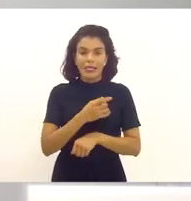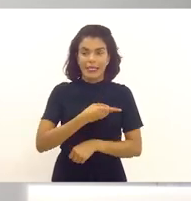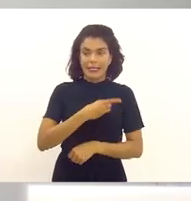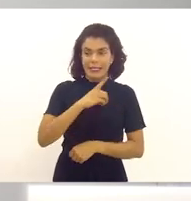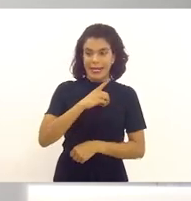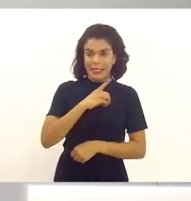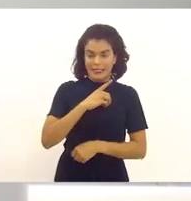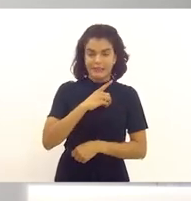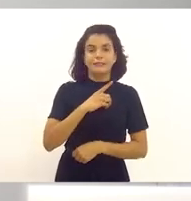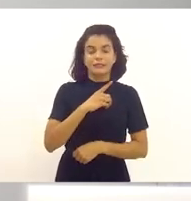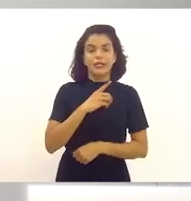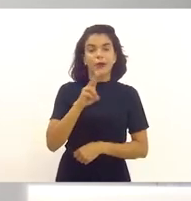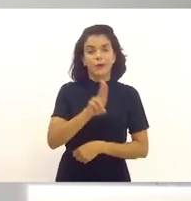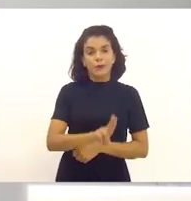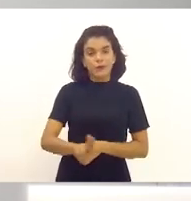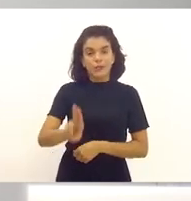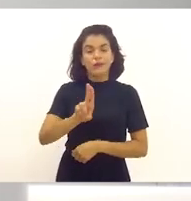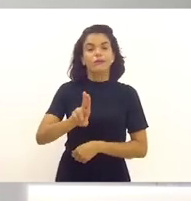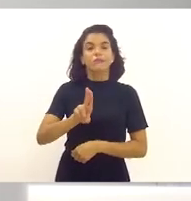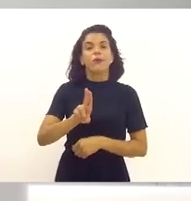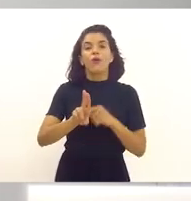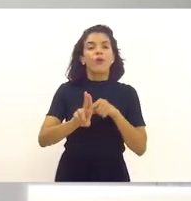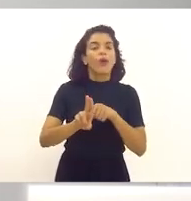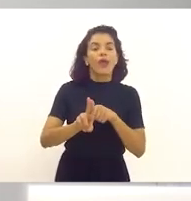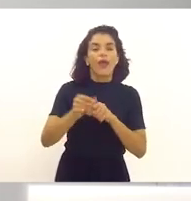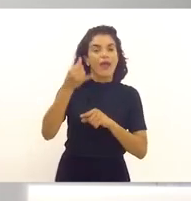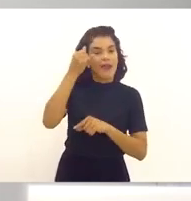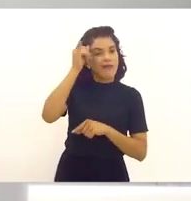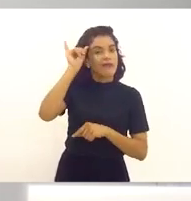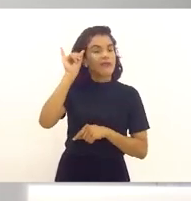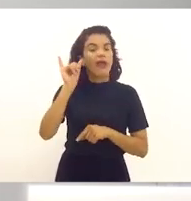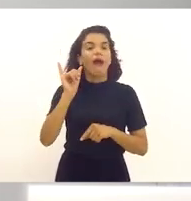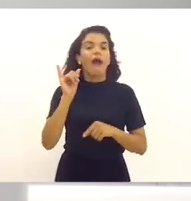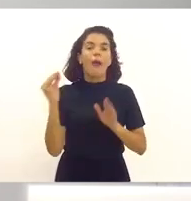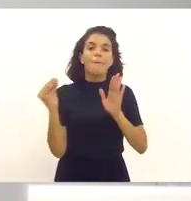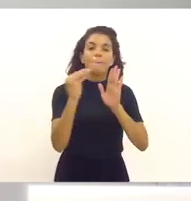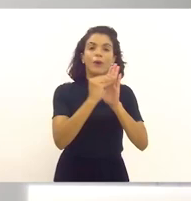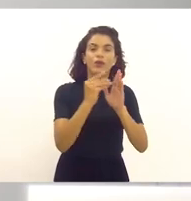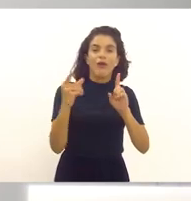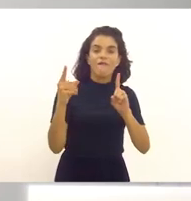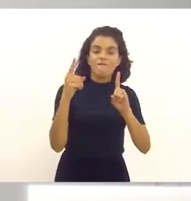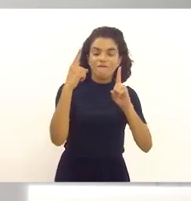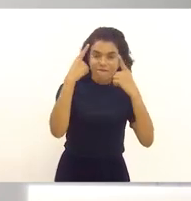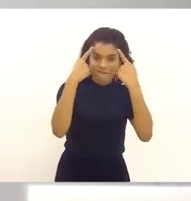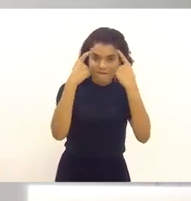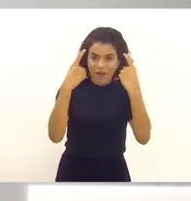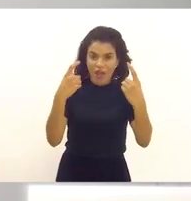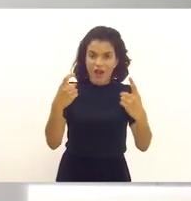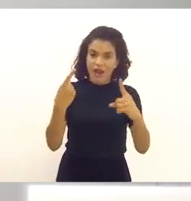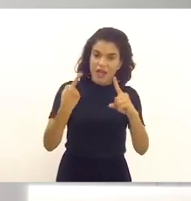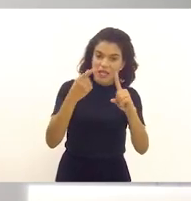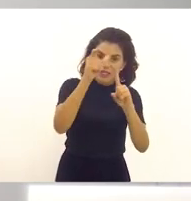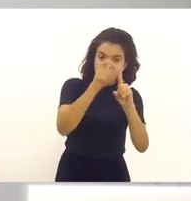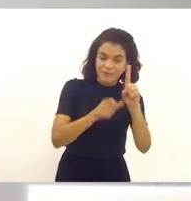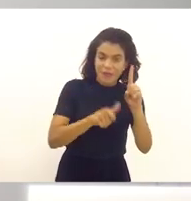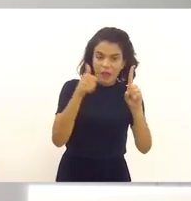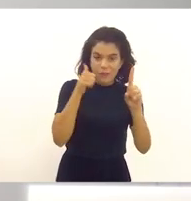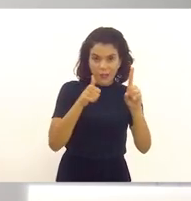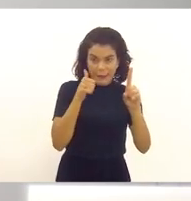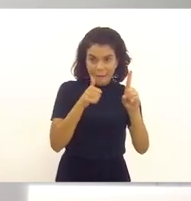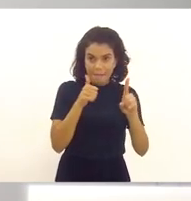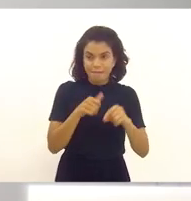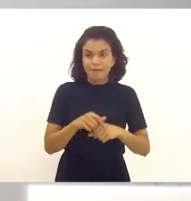delegacias acabam utilizando para que aquilo não conte como um caso de violência contra mulher além disso existem